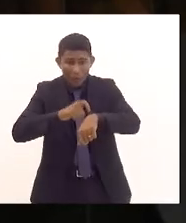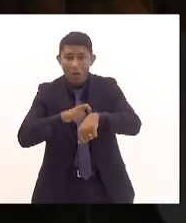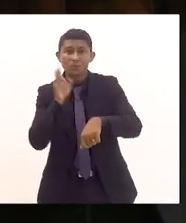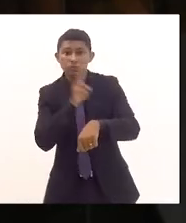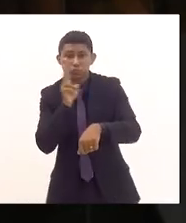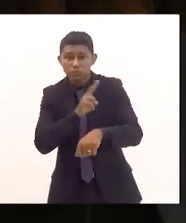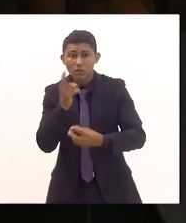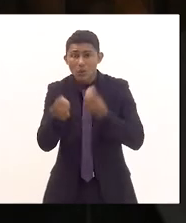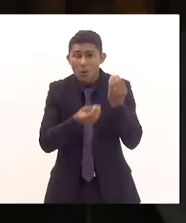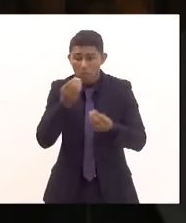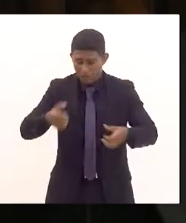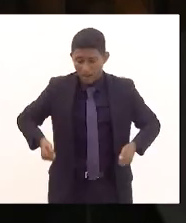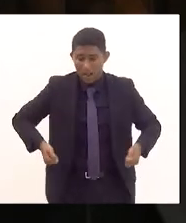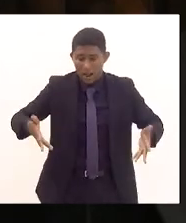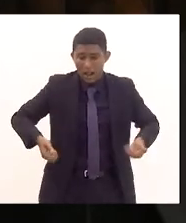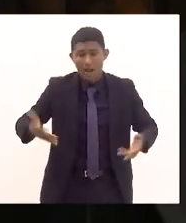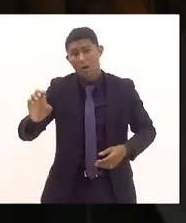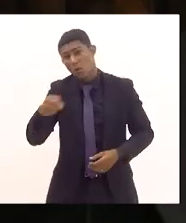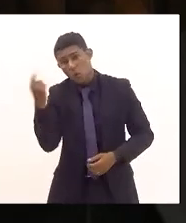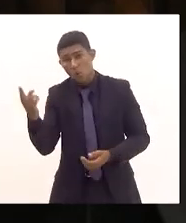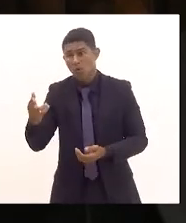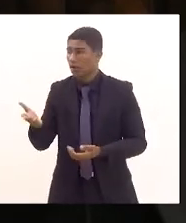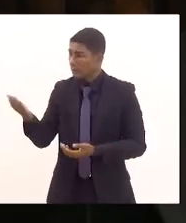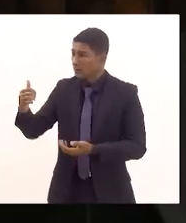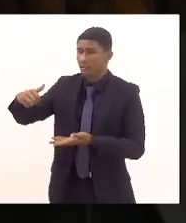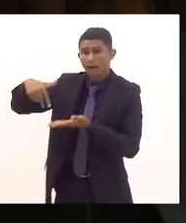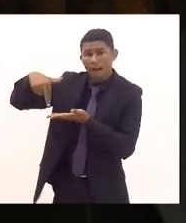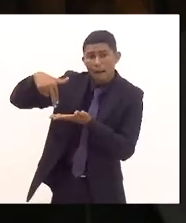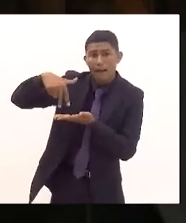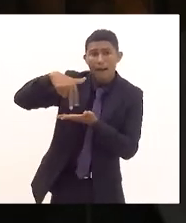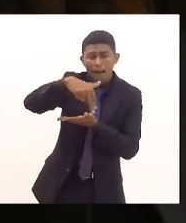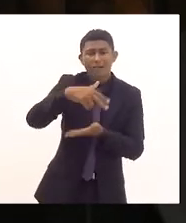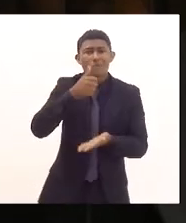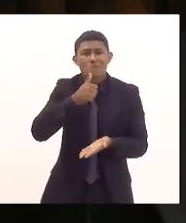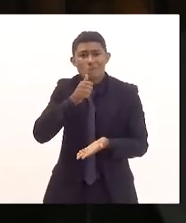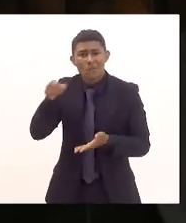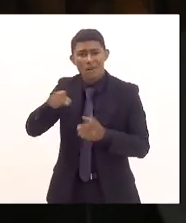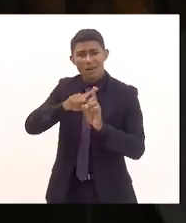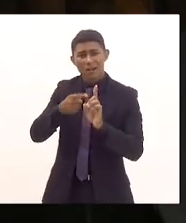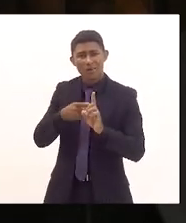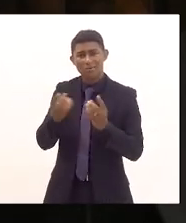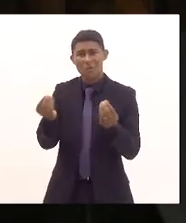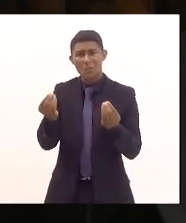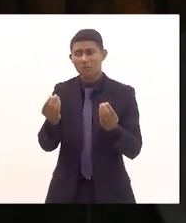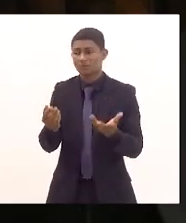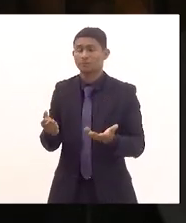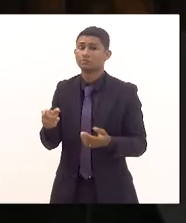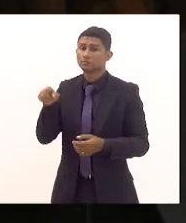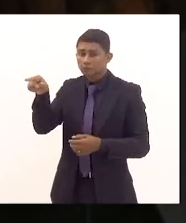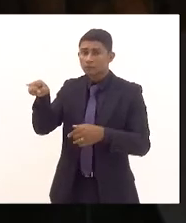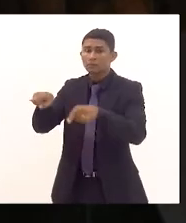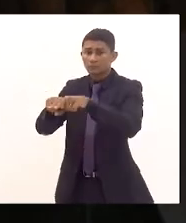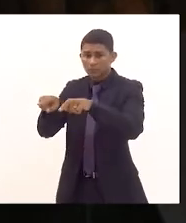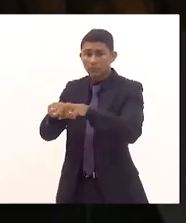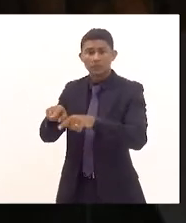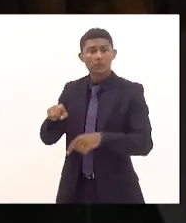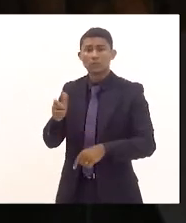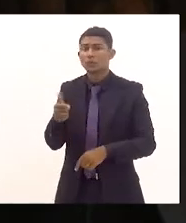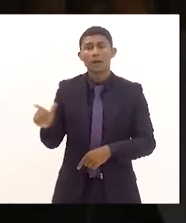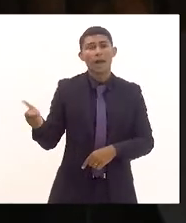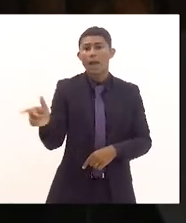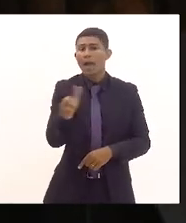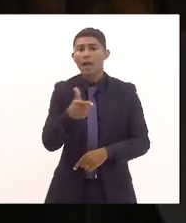cadeira de rodas ou andando no momento de extrema vulnerabilidade a Mario niajar também não conta com